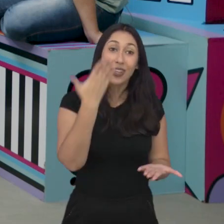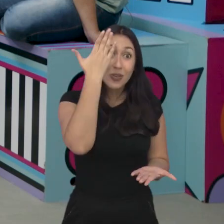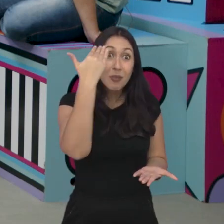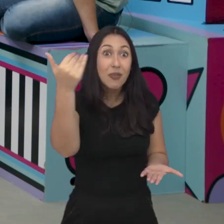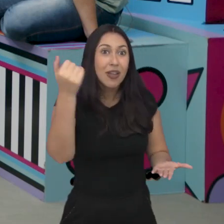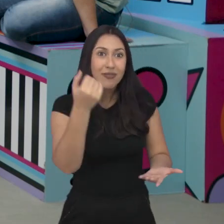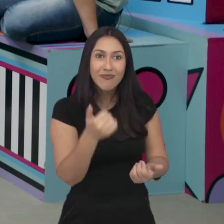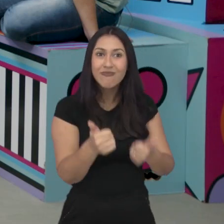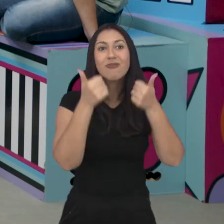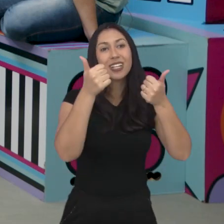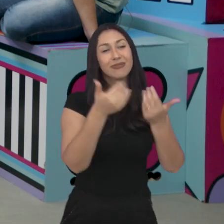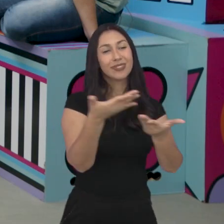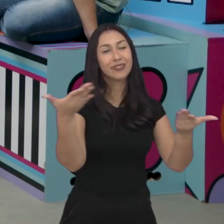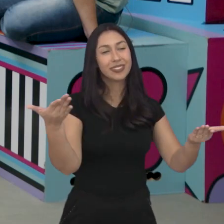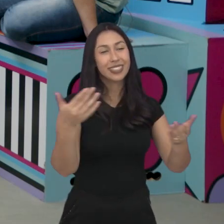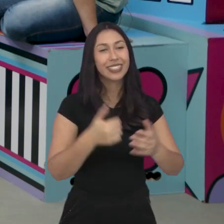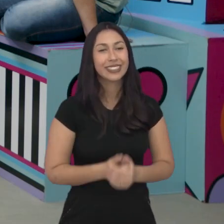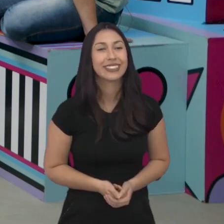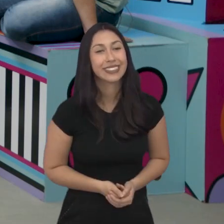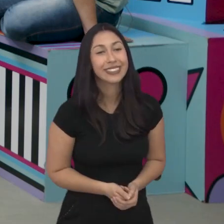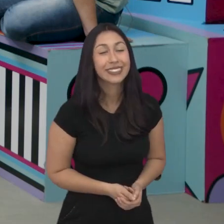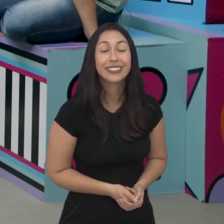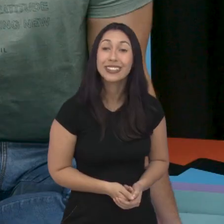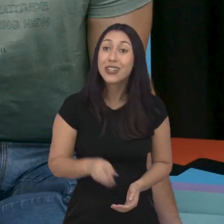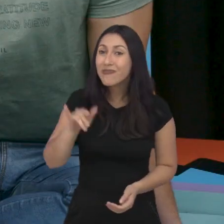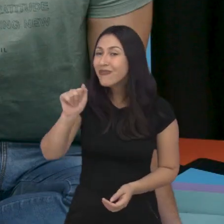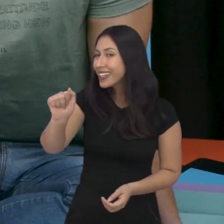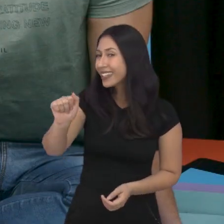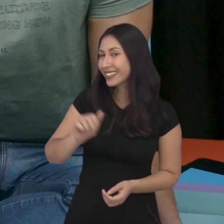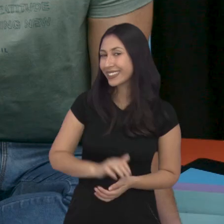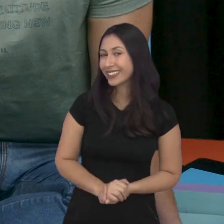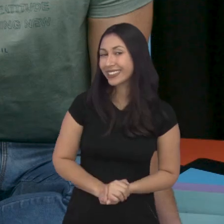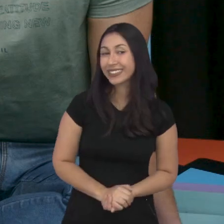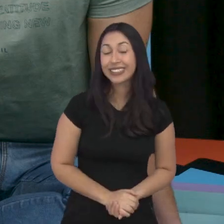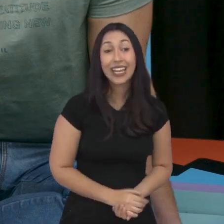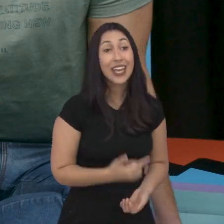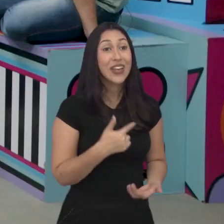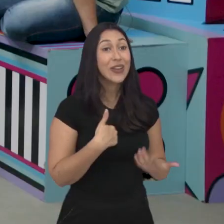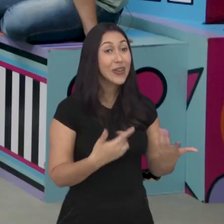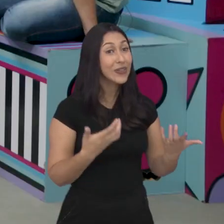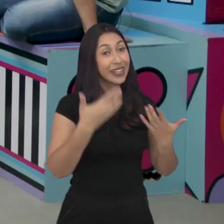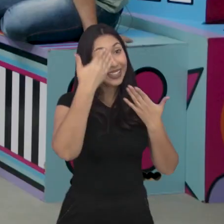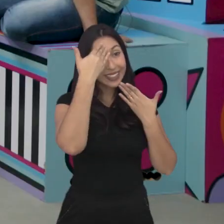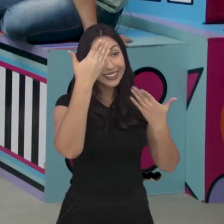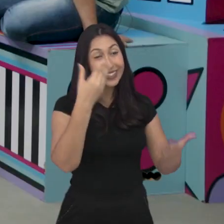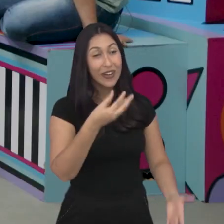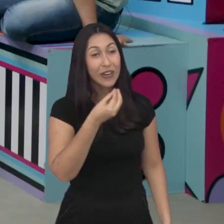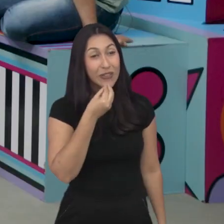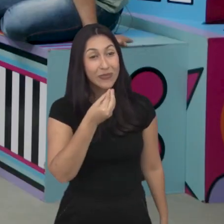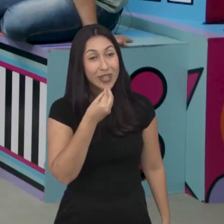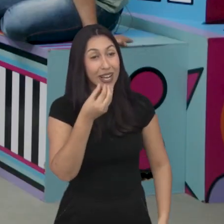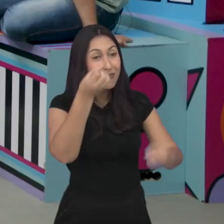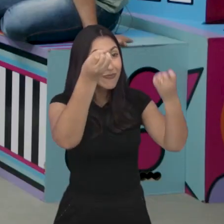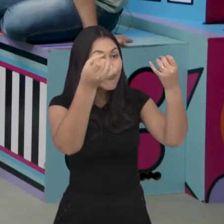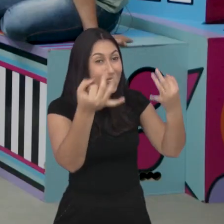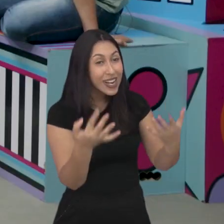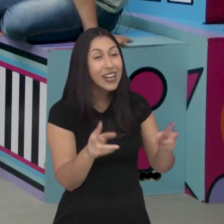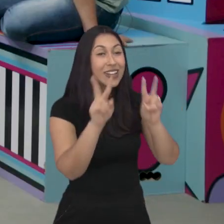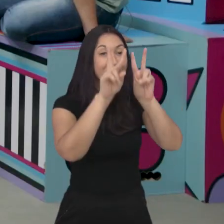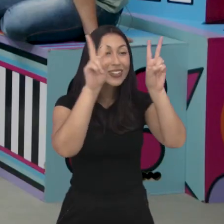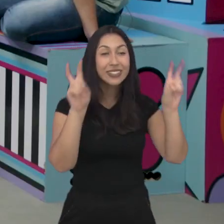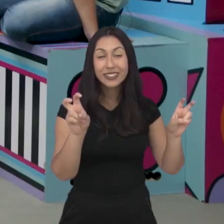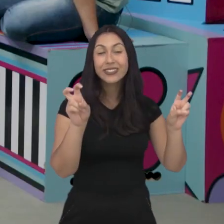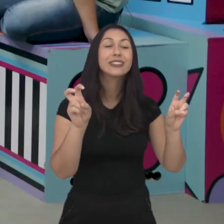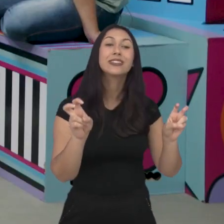oportunidade e desejar muito sucesso para vocês. Um prazer estar aqui com vocês. Bia? Pessoal, eu quero agradecer a oportunidade de